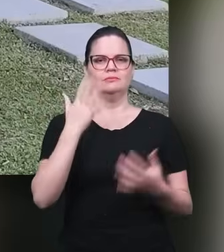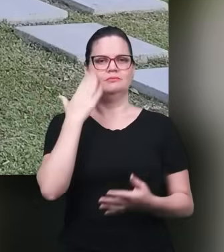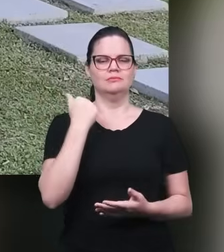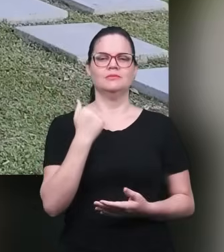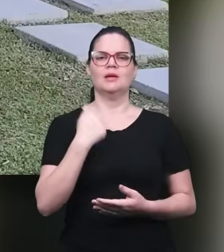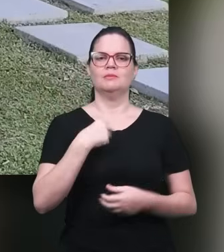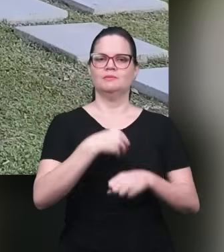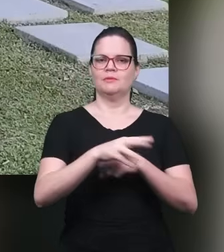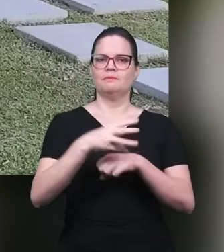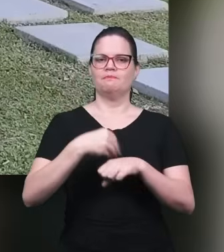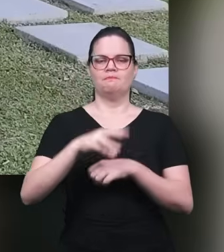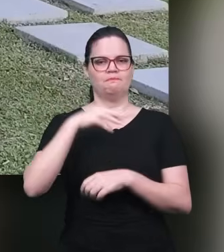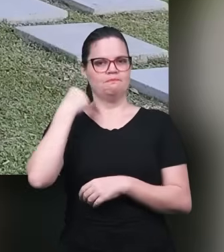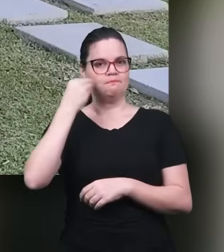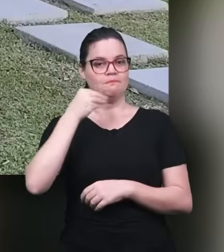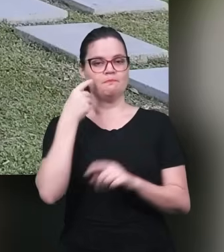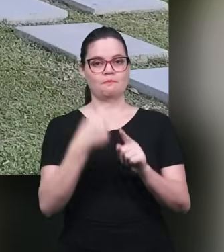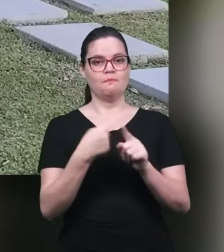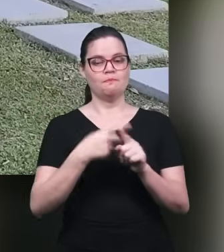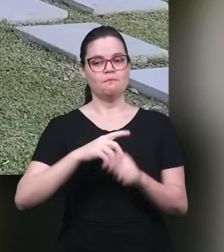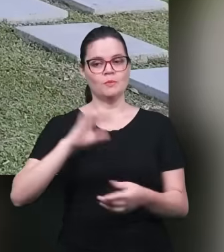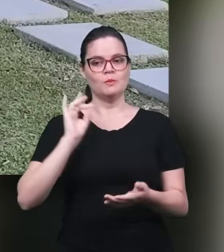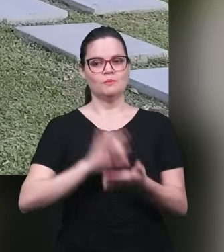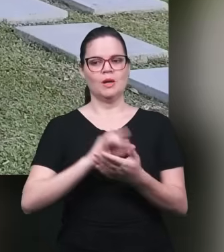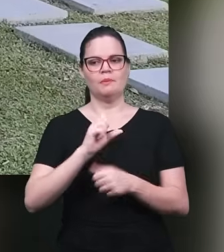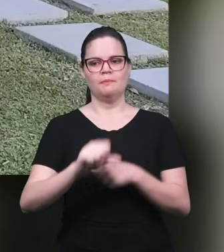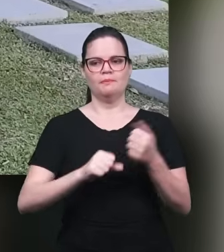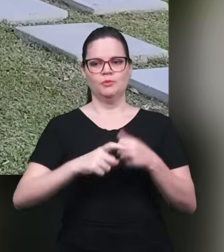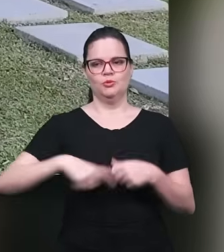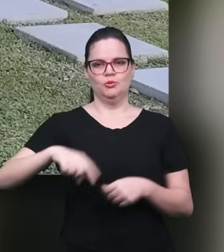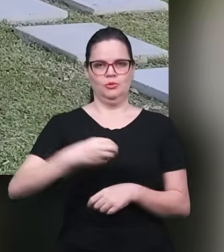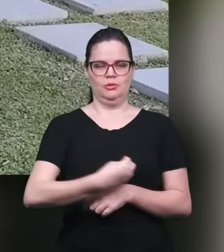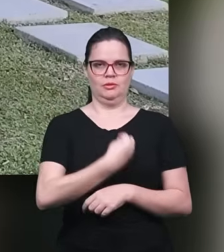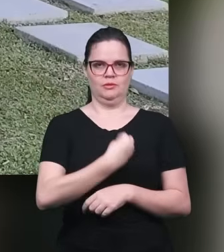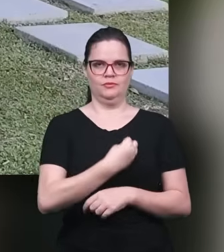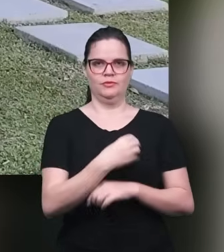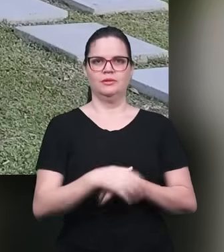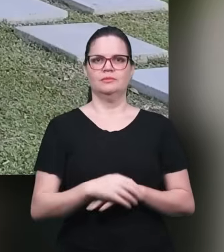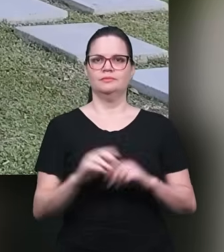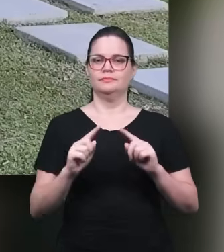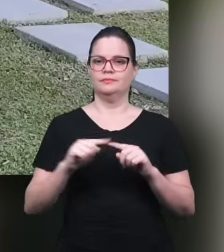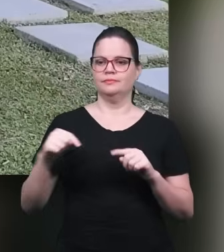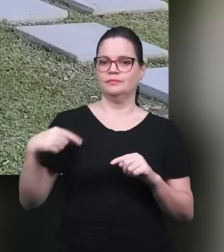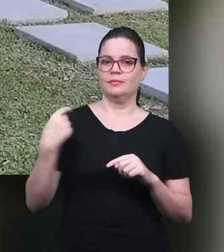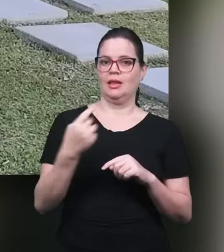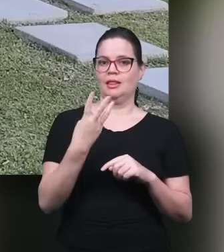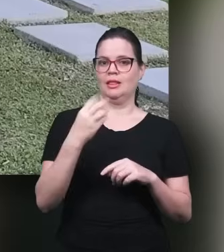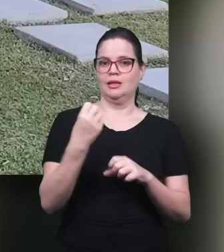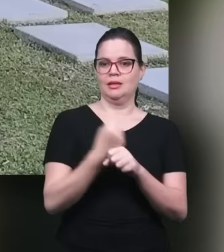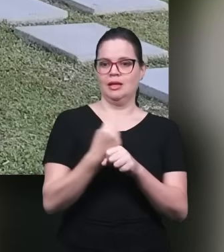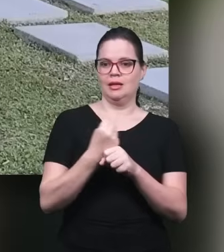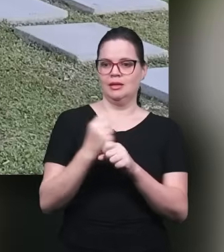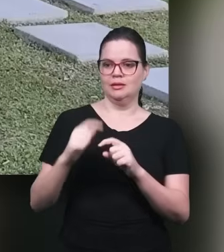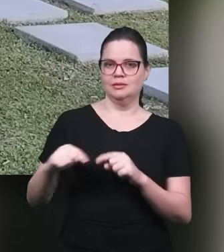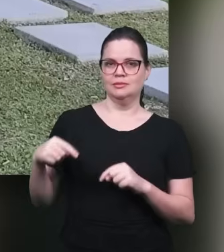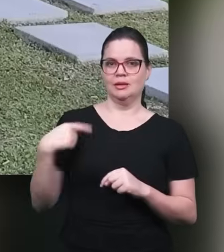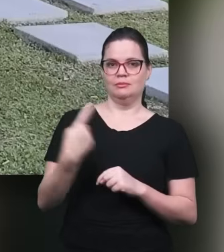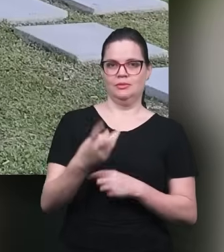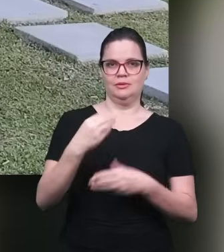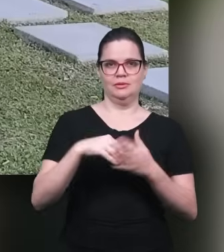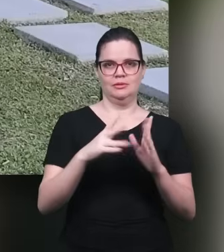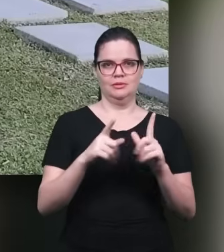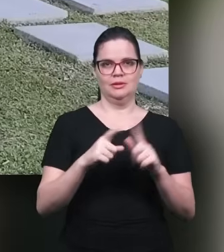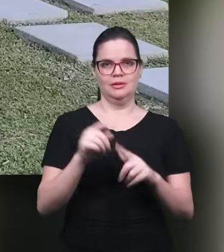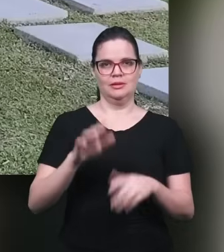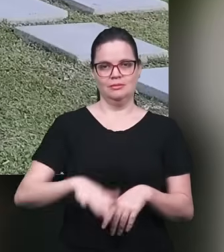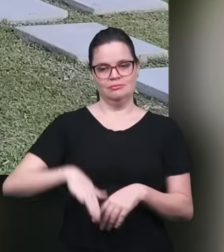compartilhar essa experiência, né? Porque isso realmente mudou a nossa vida. Então, mesmo depois de 30 anos aí de caminhada nessa igreja, na